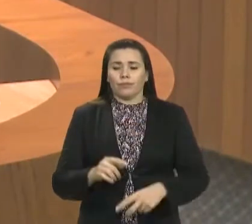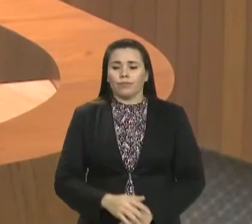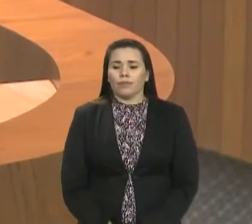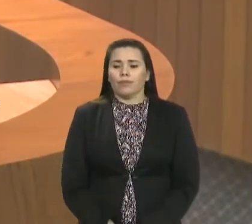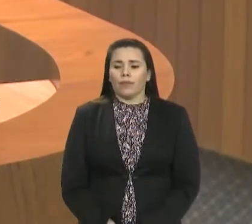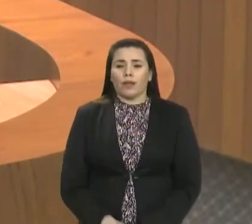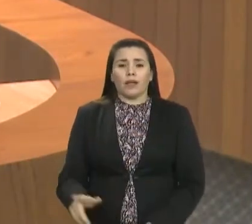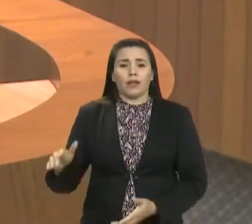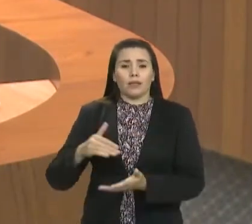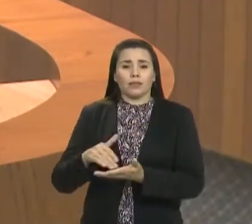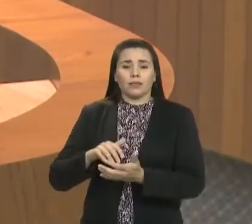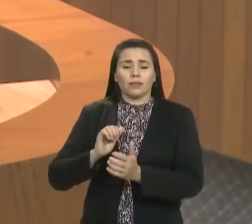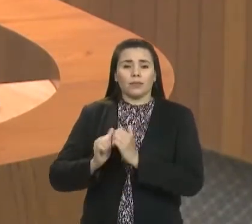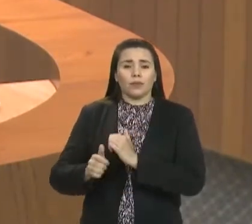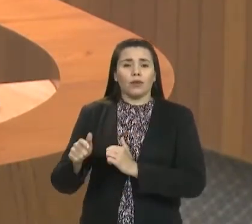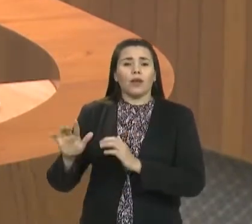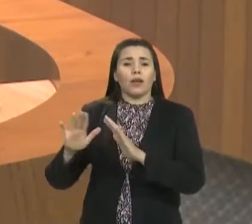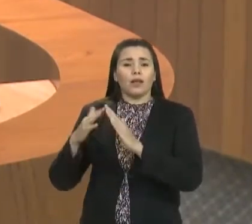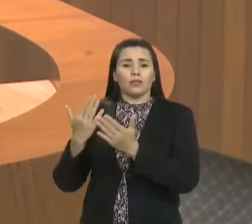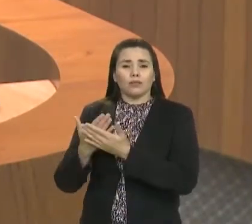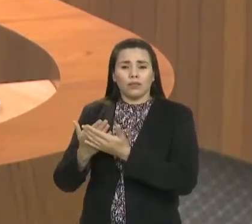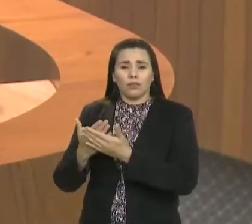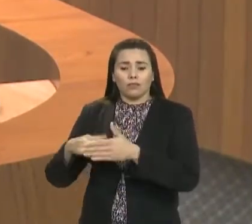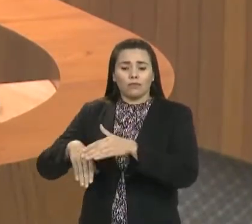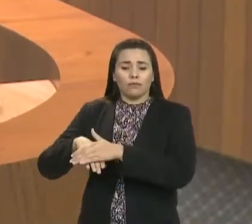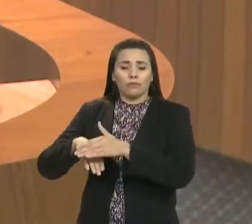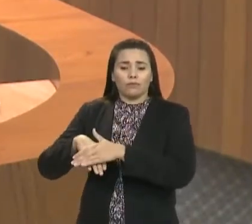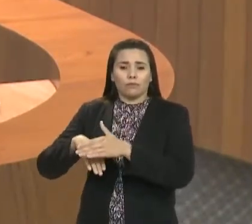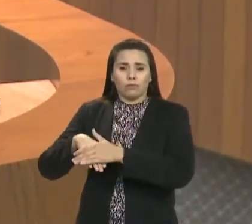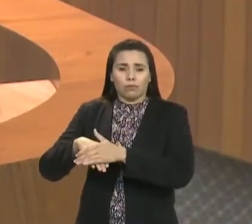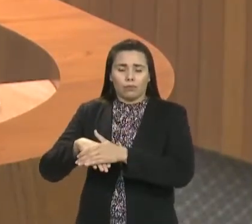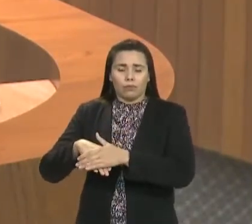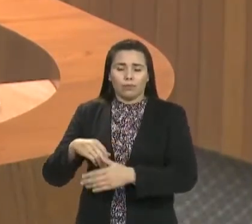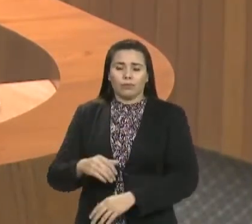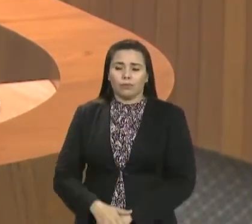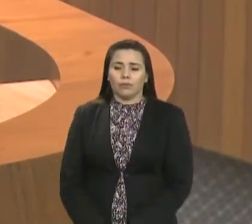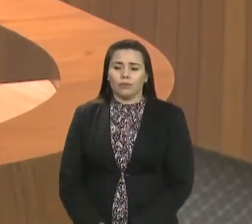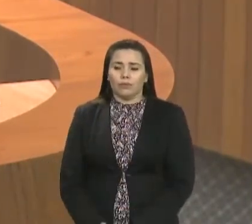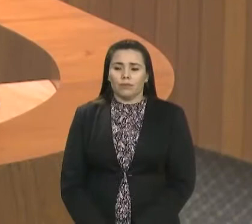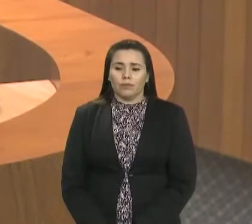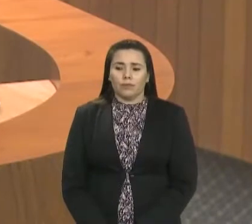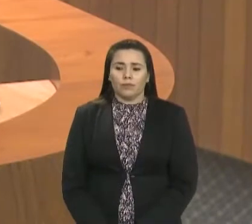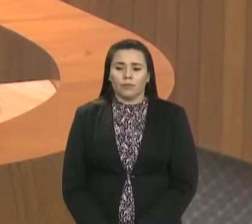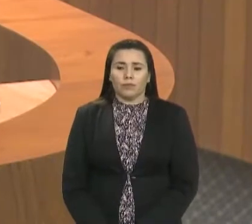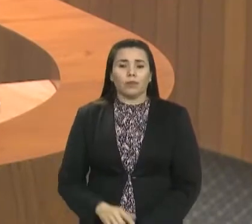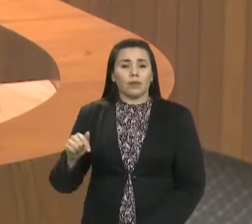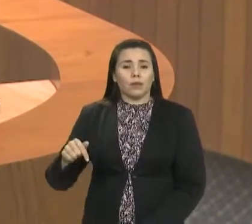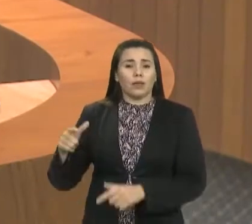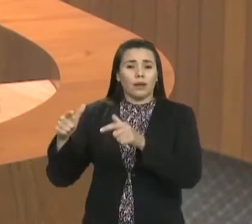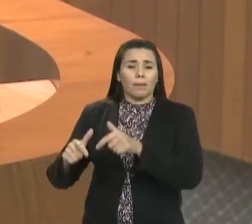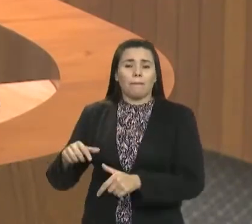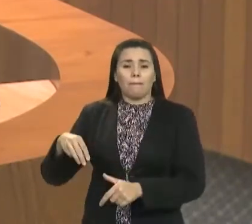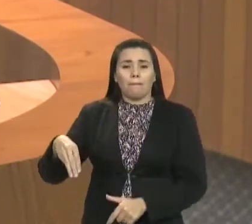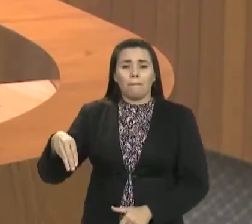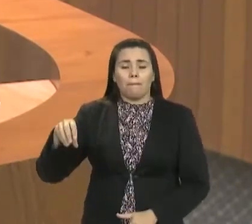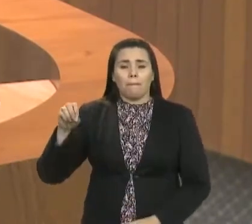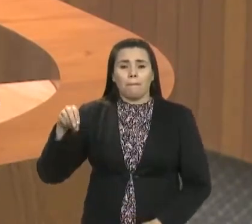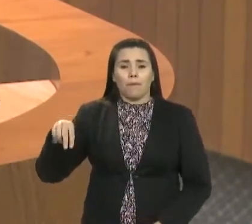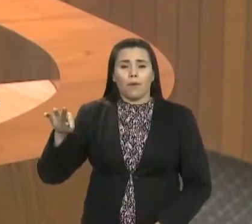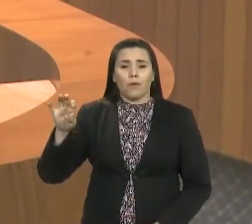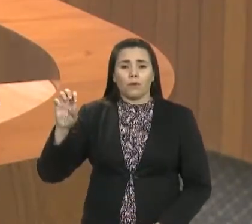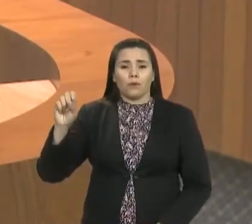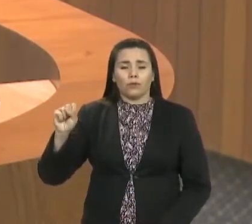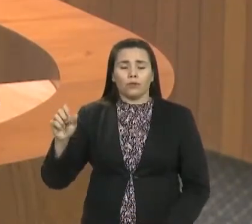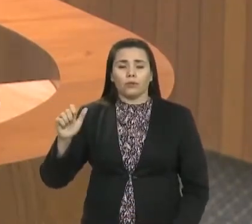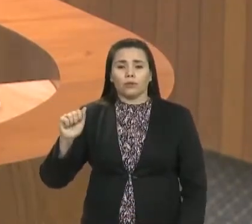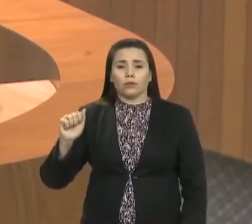de Esporte da Escolinha de Futebol, a Escolinha de Futebol de Montes Altos. Um povo apaixonado por esporte, um